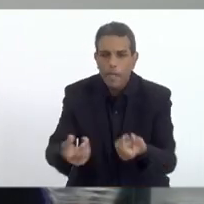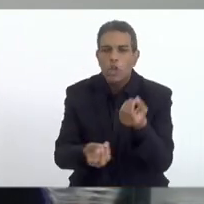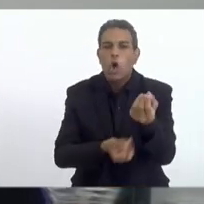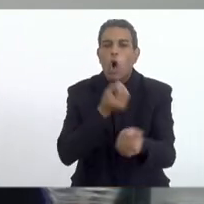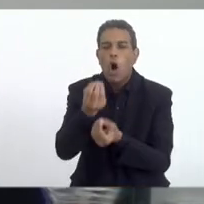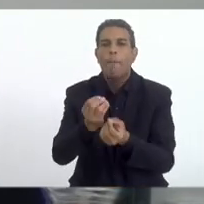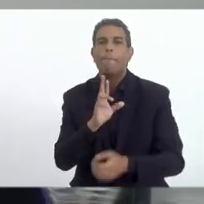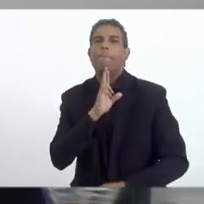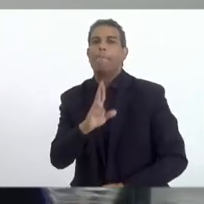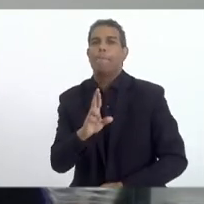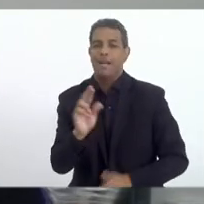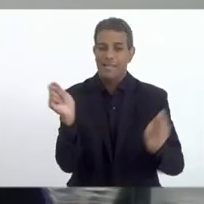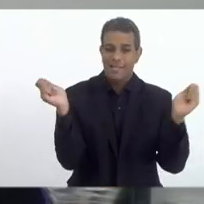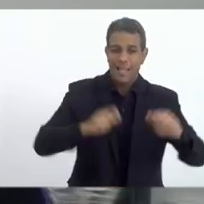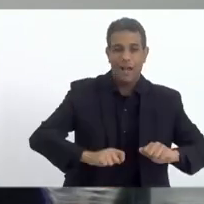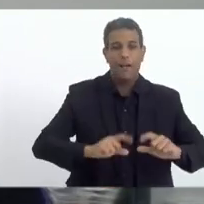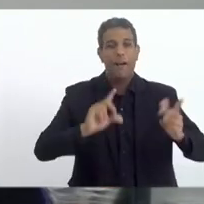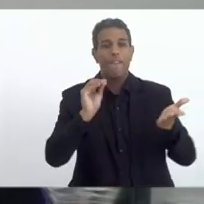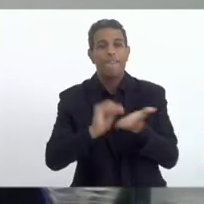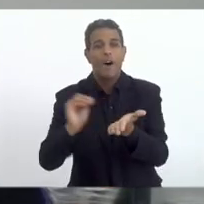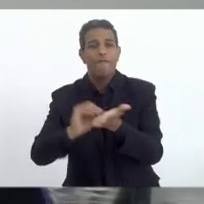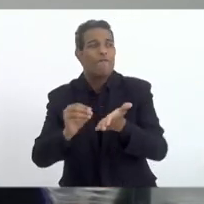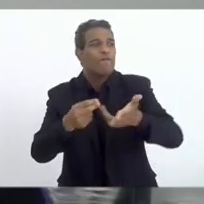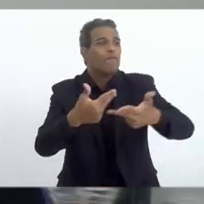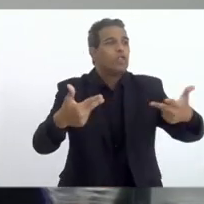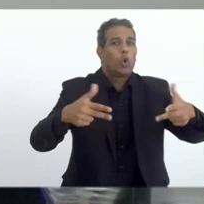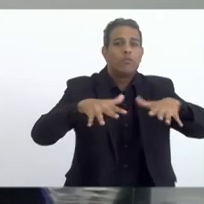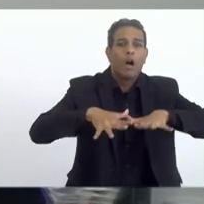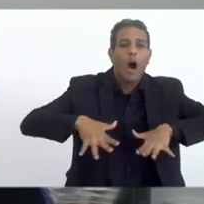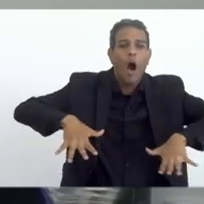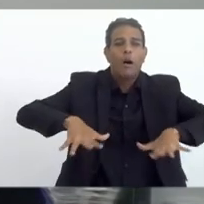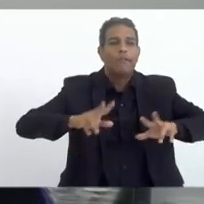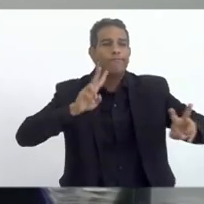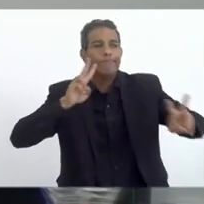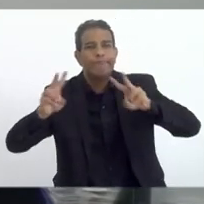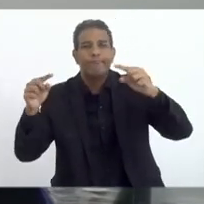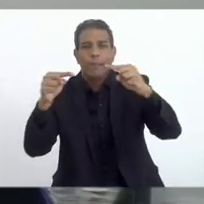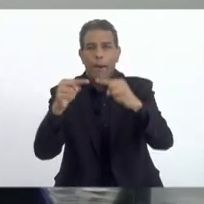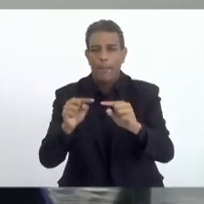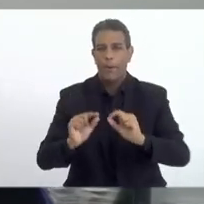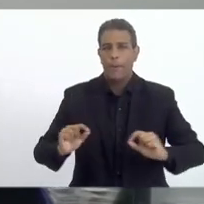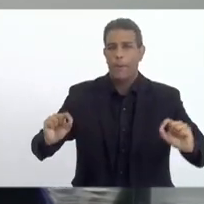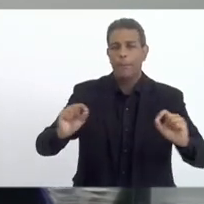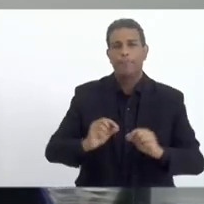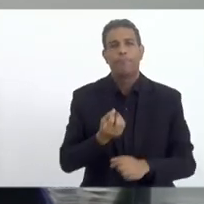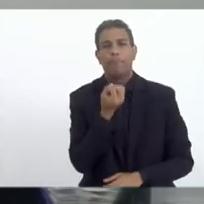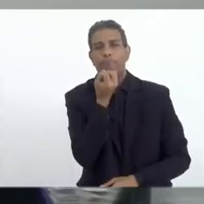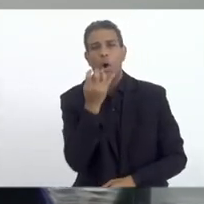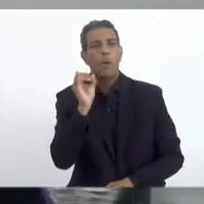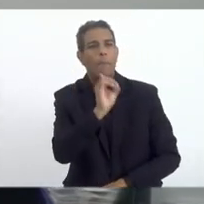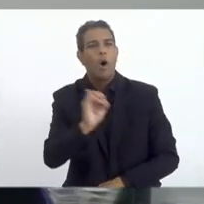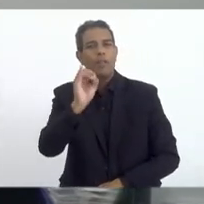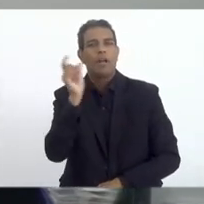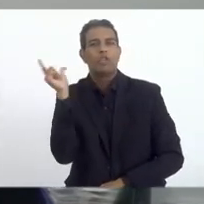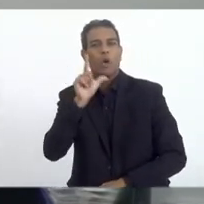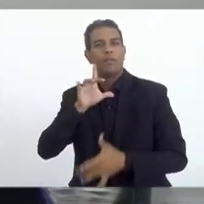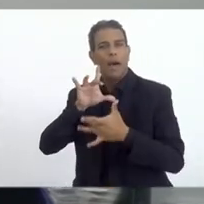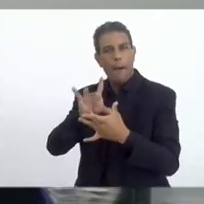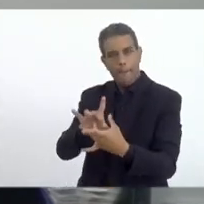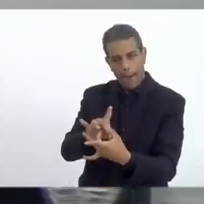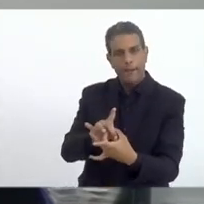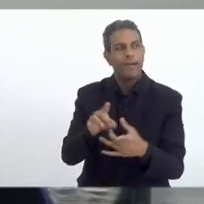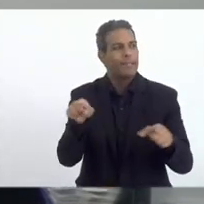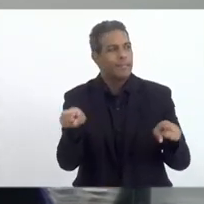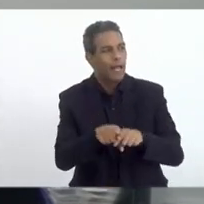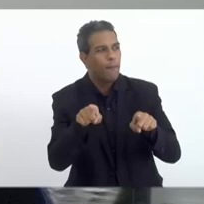gestão e não para deixar margem na gestão. Tá? Então, muito importante essa colocação. É, tem